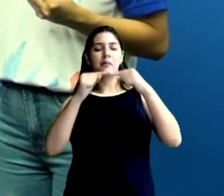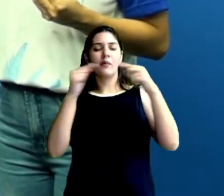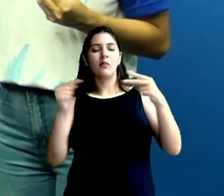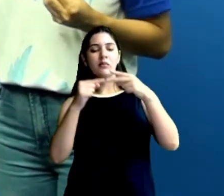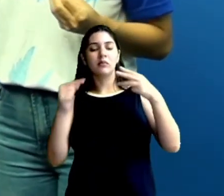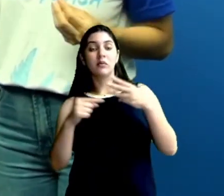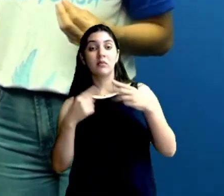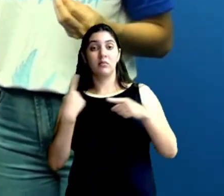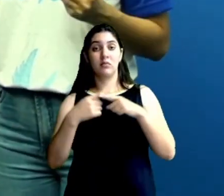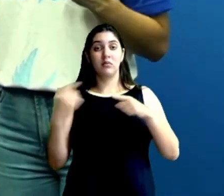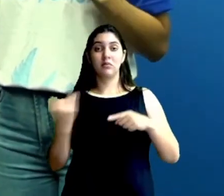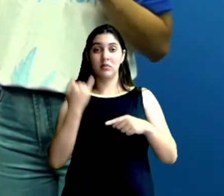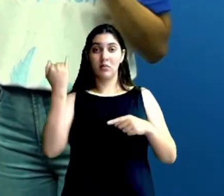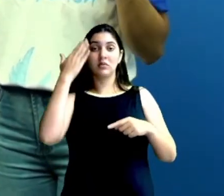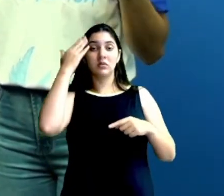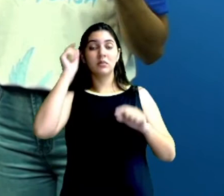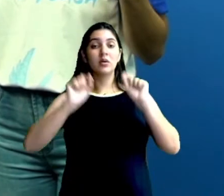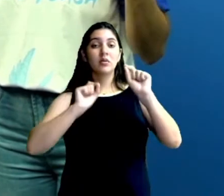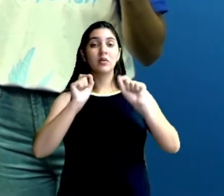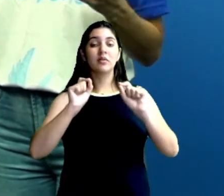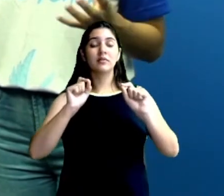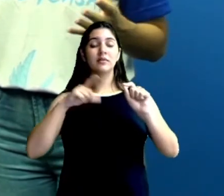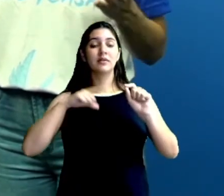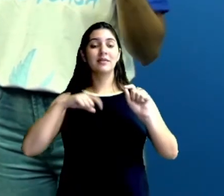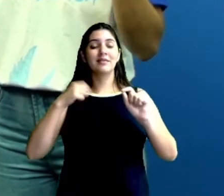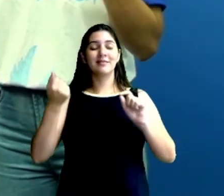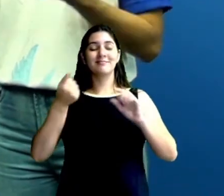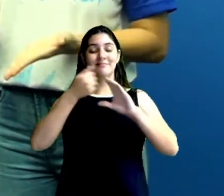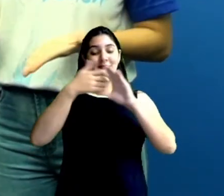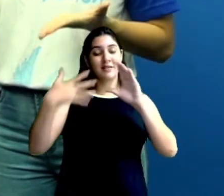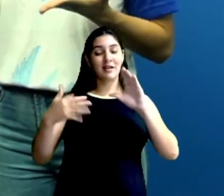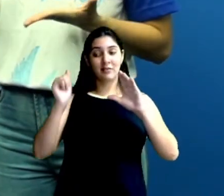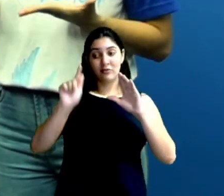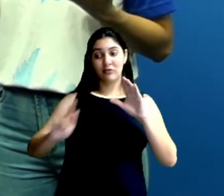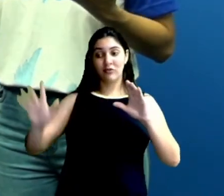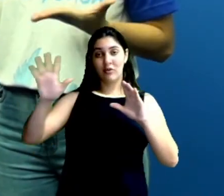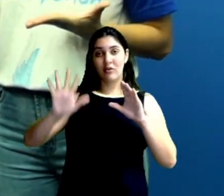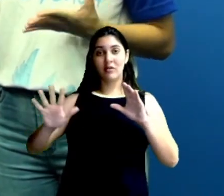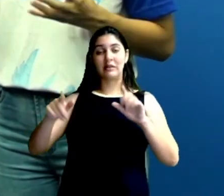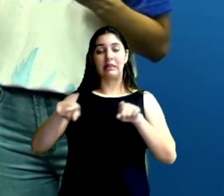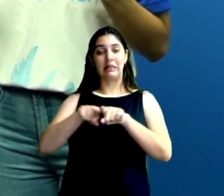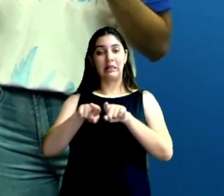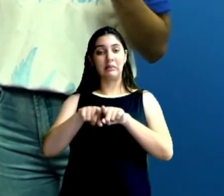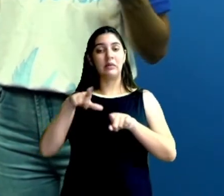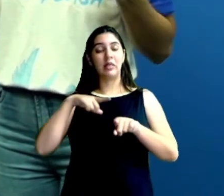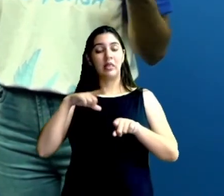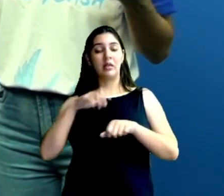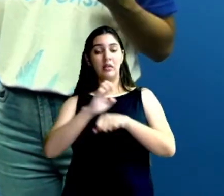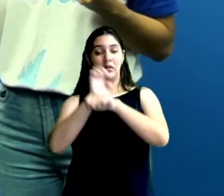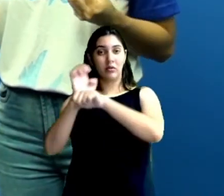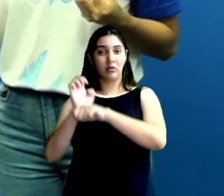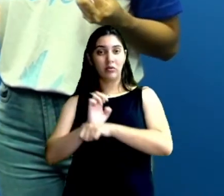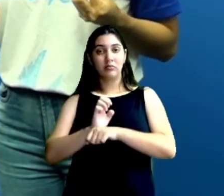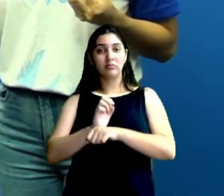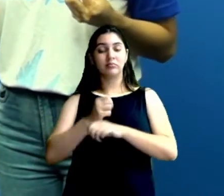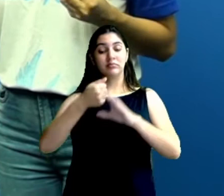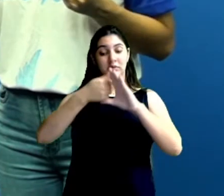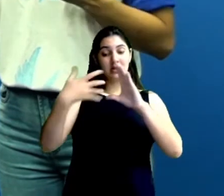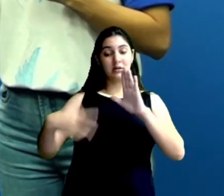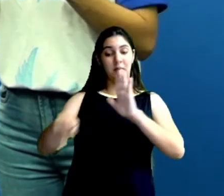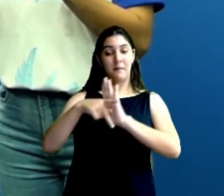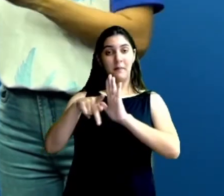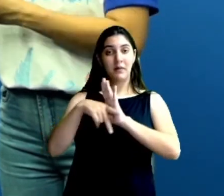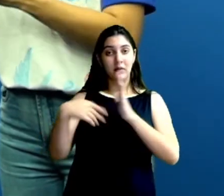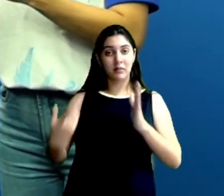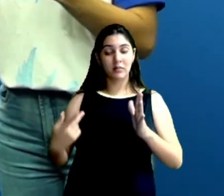é importante a gente saber que os aspectos geográficos também tornam o estado com características